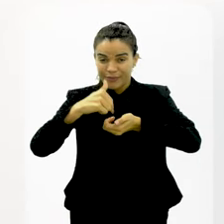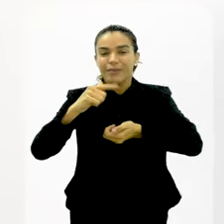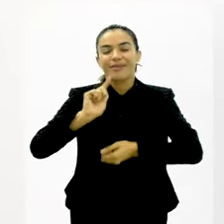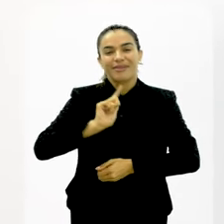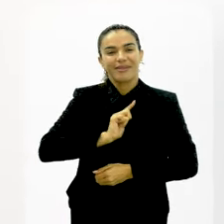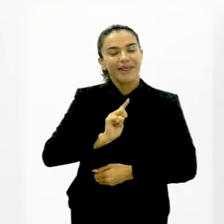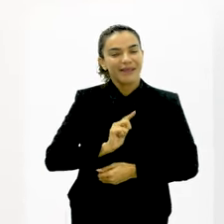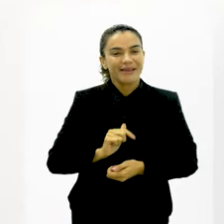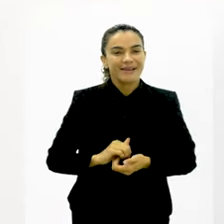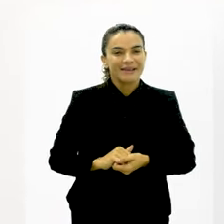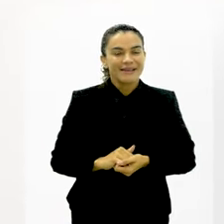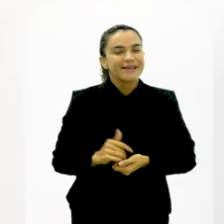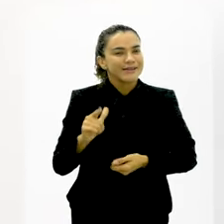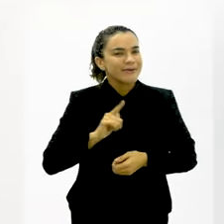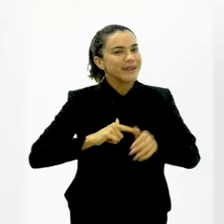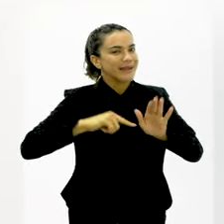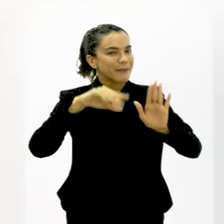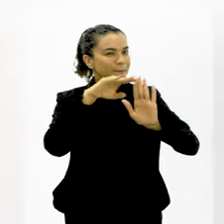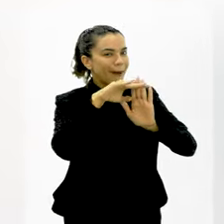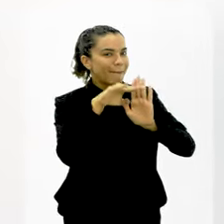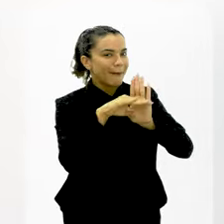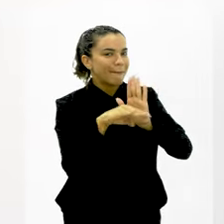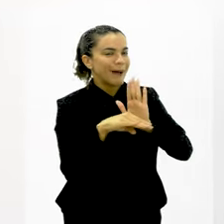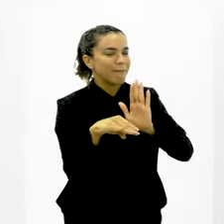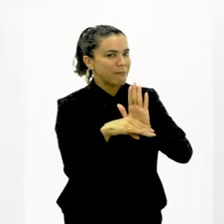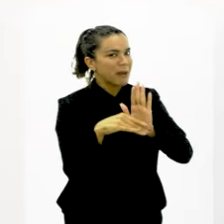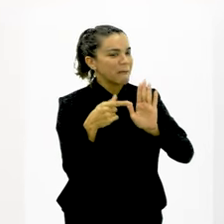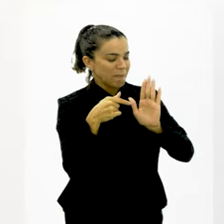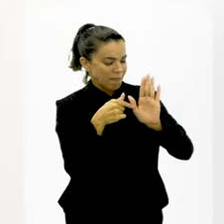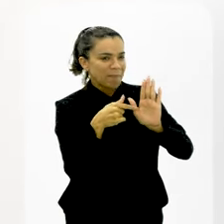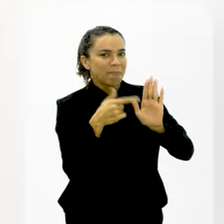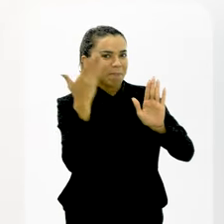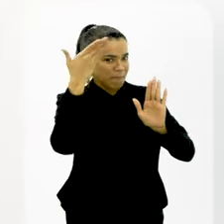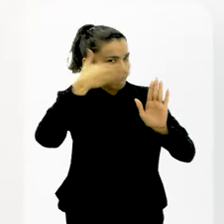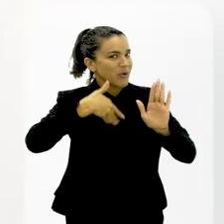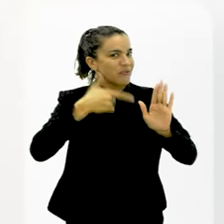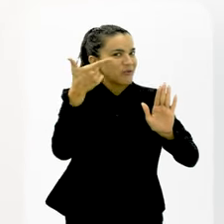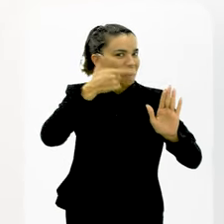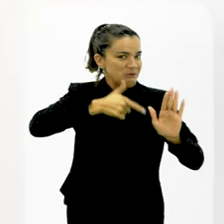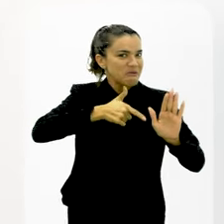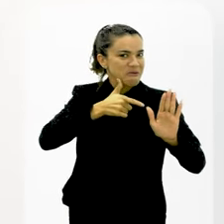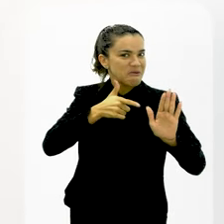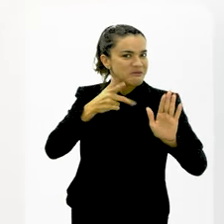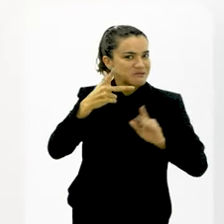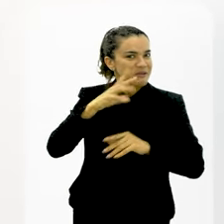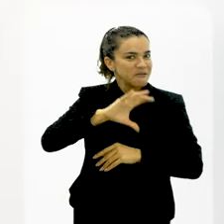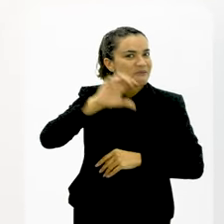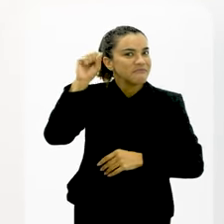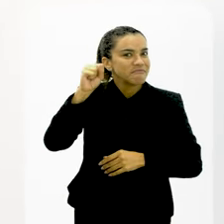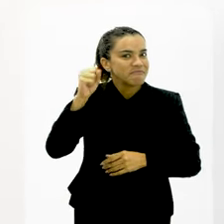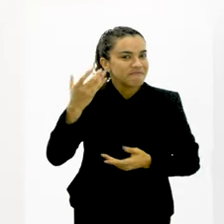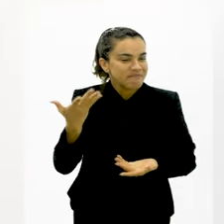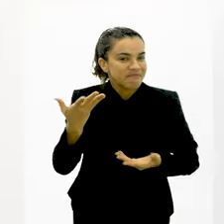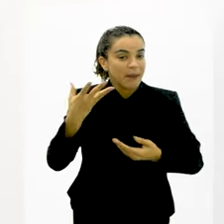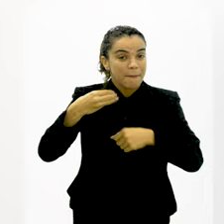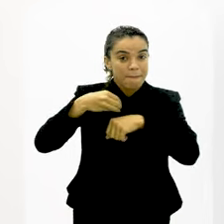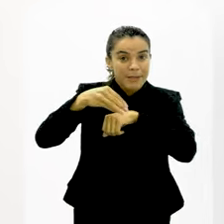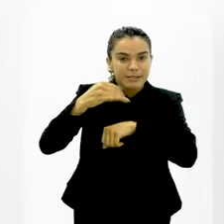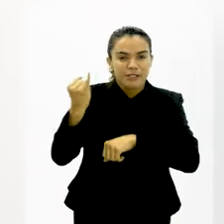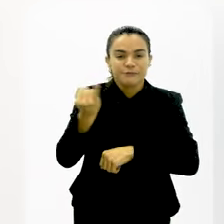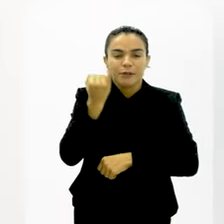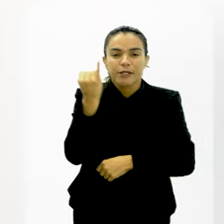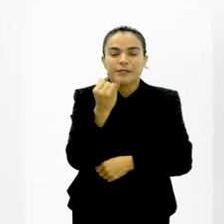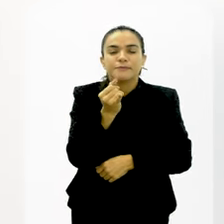Então, essa receita, eu acho que tem dado certo. E a gente tem conseguido trazer mensagens